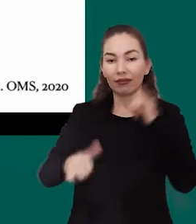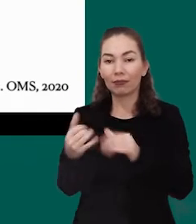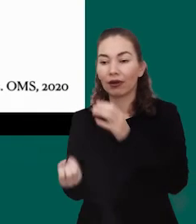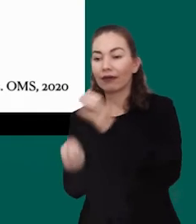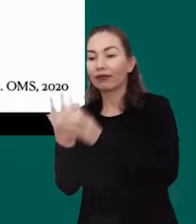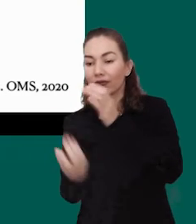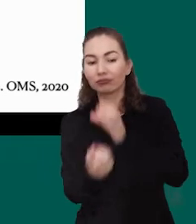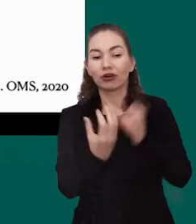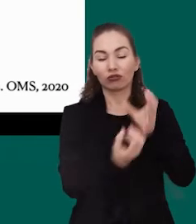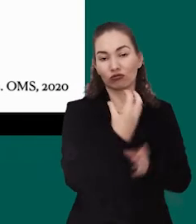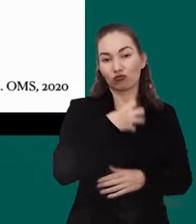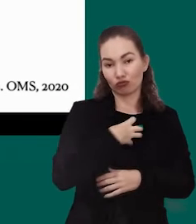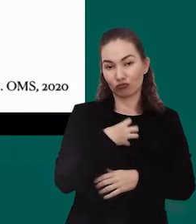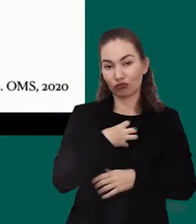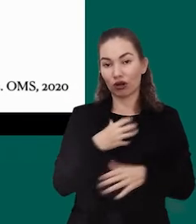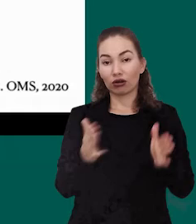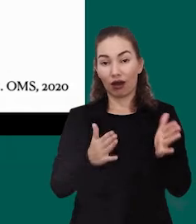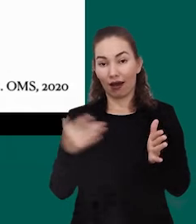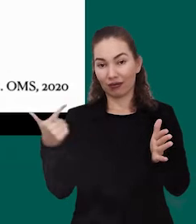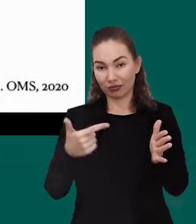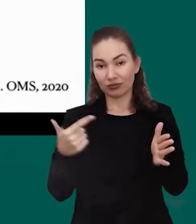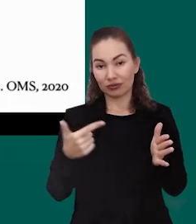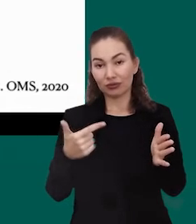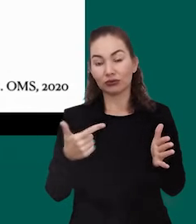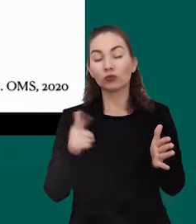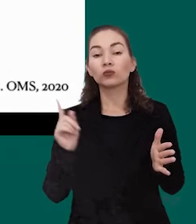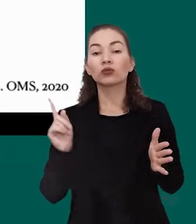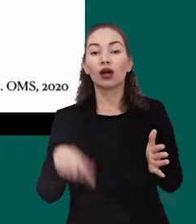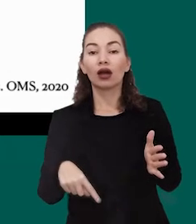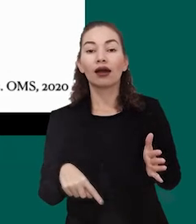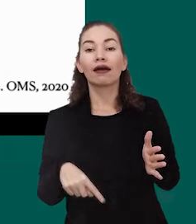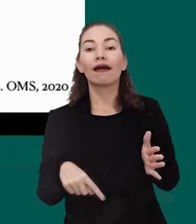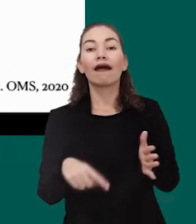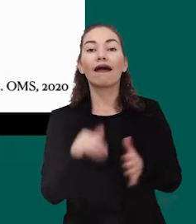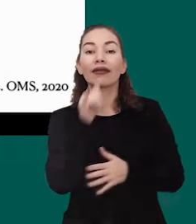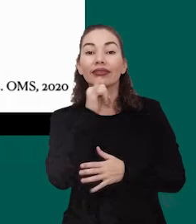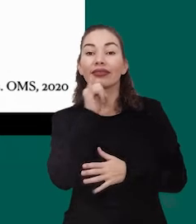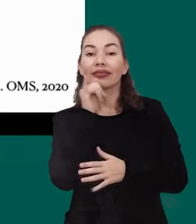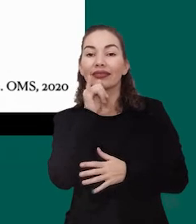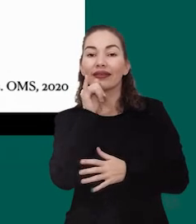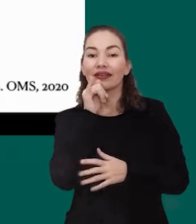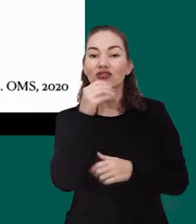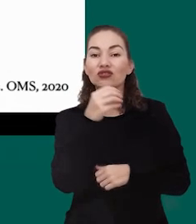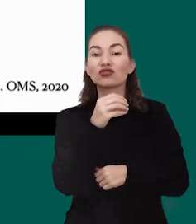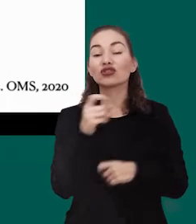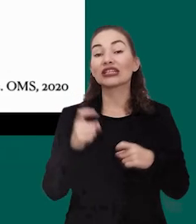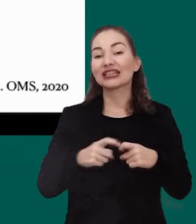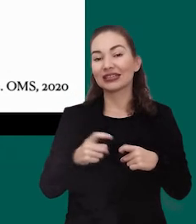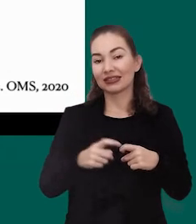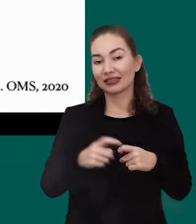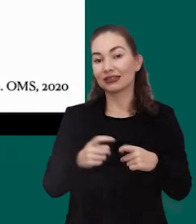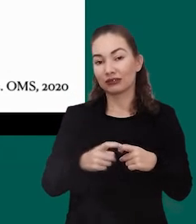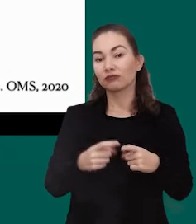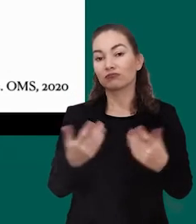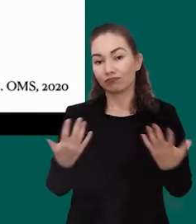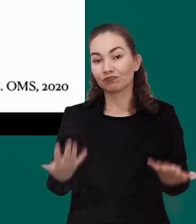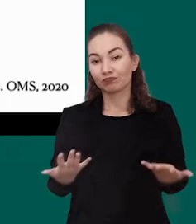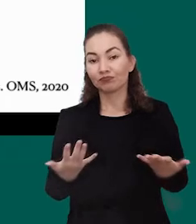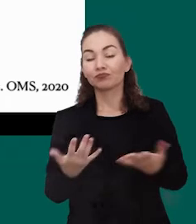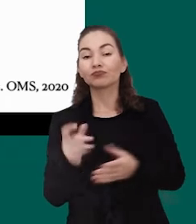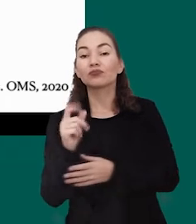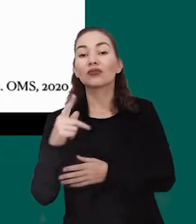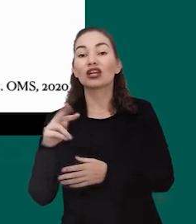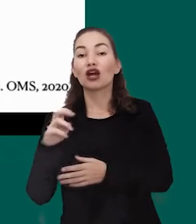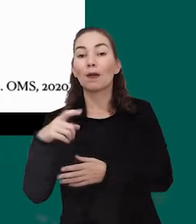certo. A fase 2, a segunda etapa, na verdade, é a etapa de testes pré-clínicos, né? Se a gente chama de testes clínicos, os testes são realizados em seres